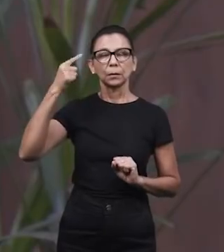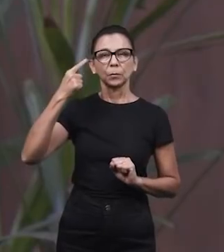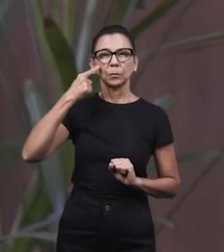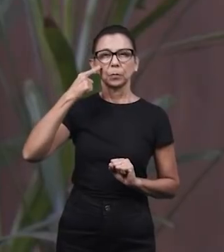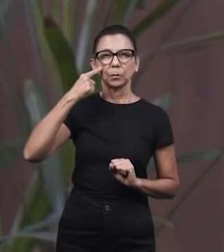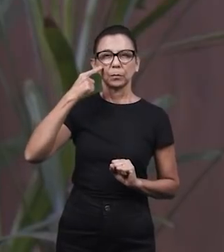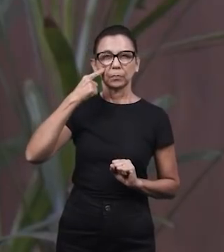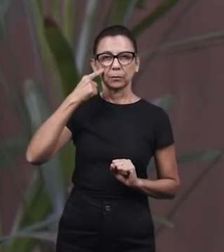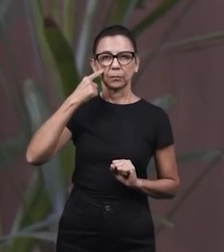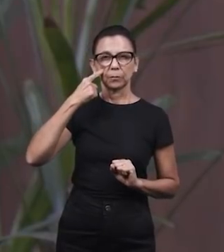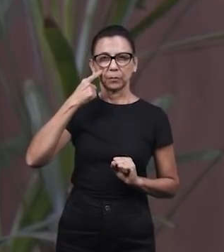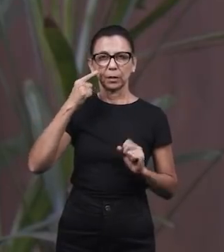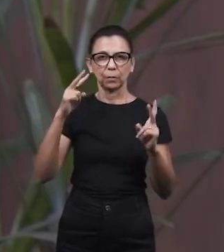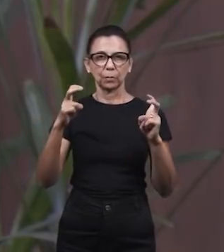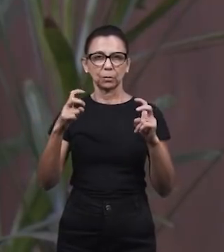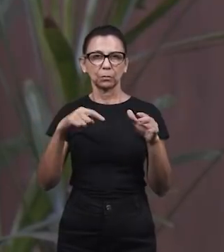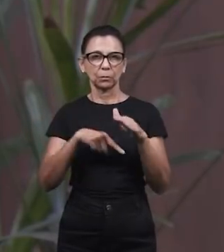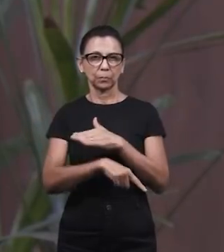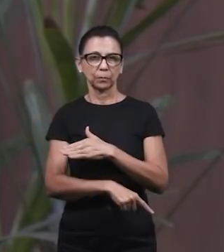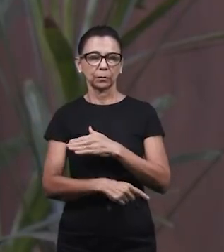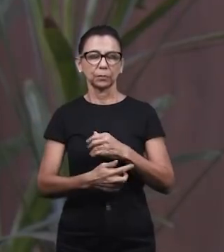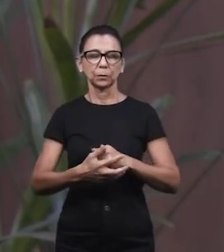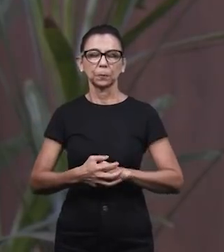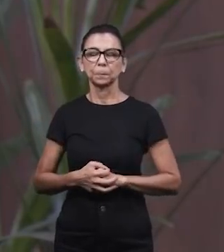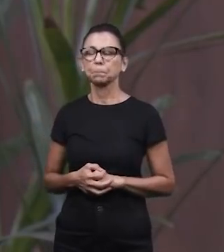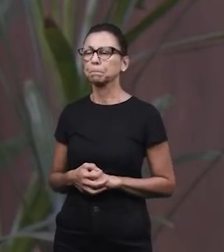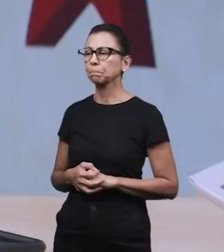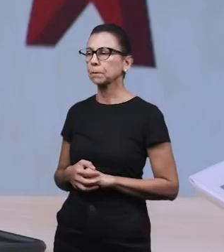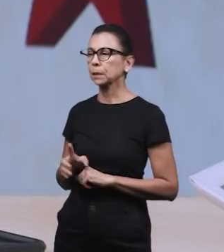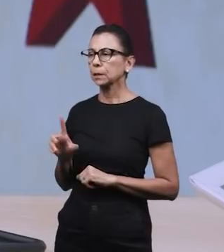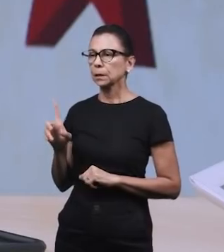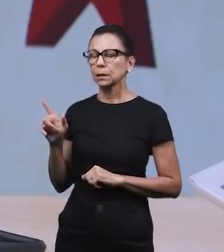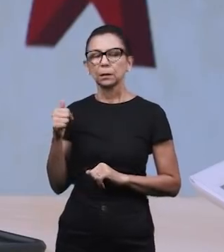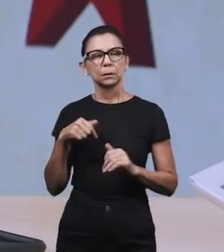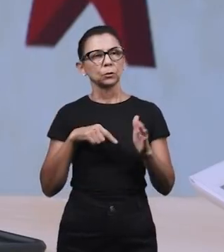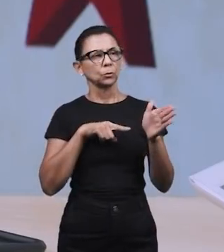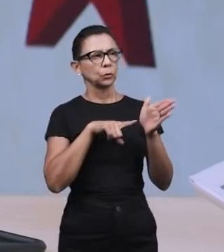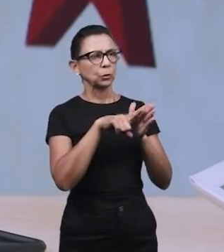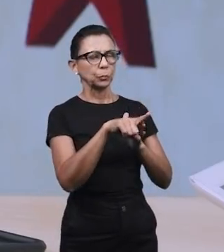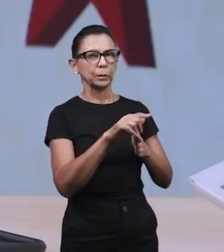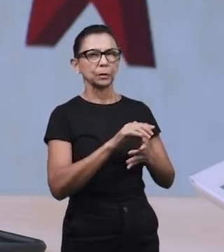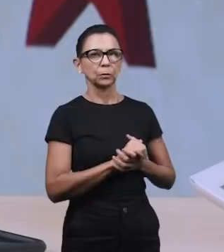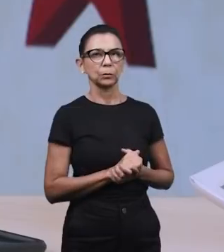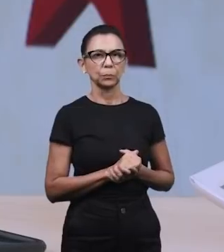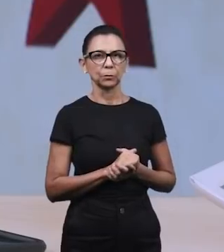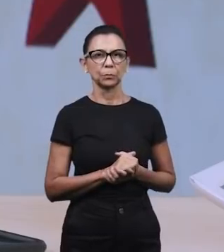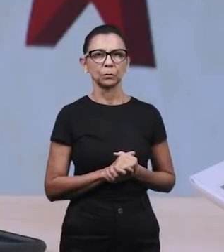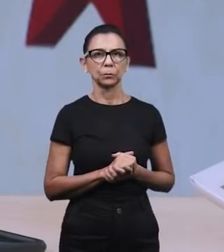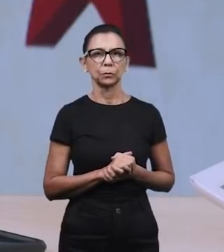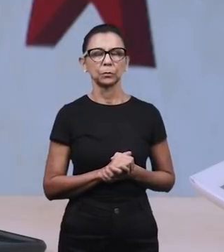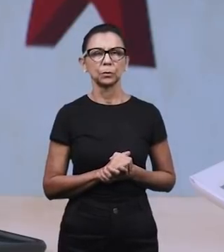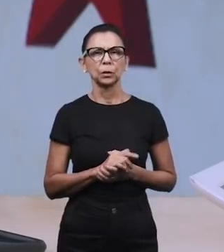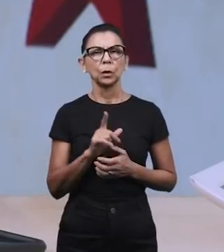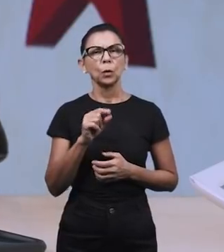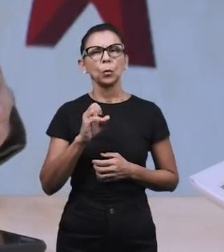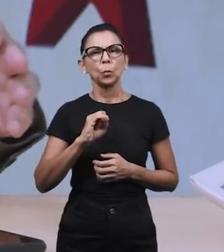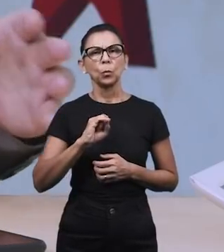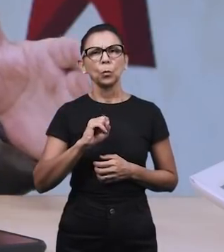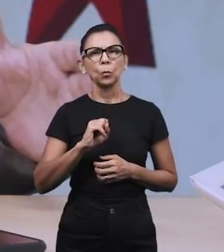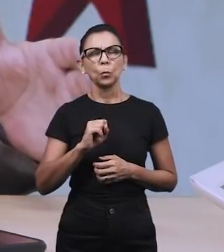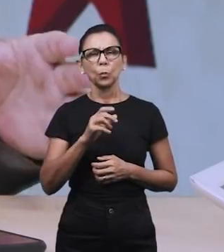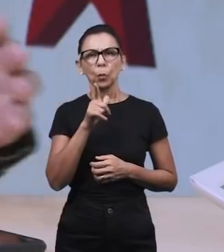muito profundo. Com mais profundidade, Isso, porque é um assunto muito profundo, né? Deixa eu te fazer uma pergunta. O Jordão é um símbolo, é uma figura,